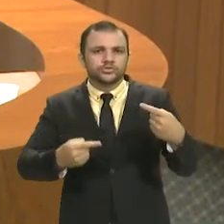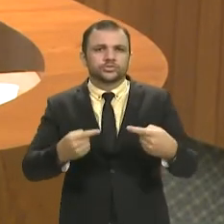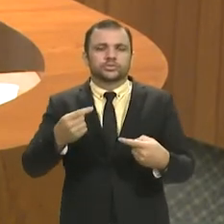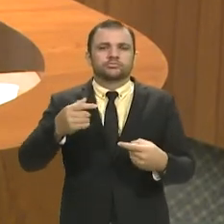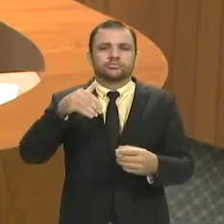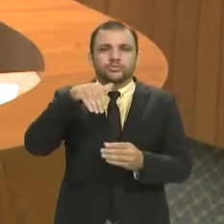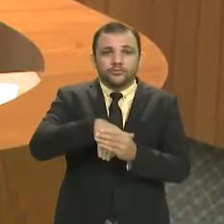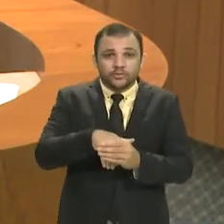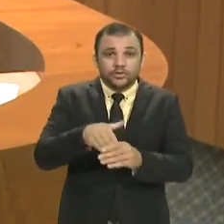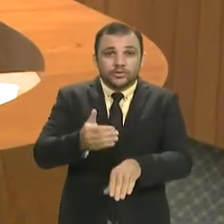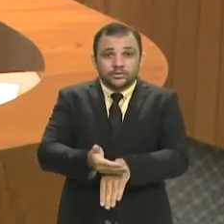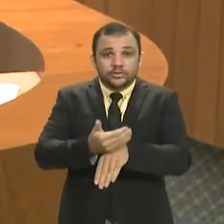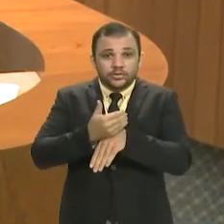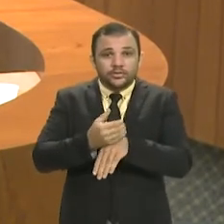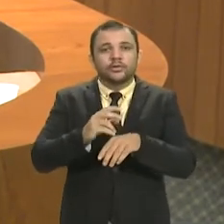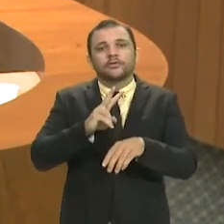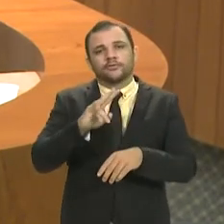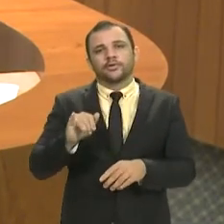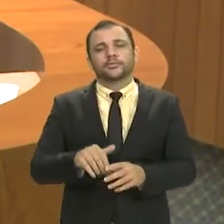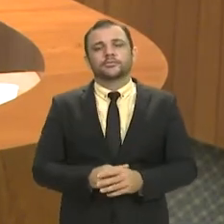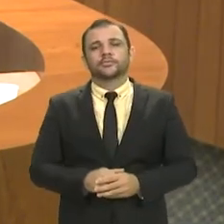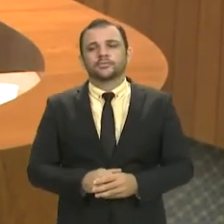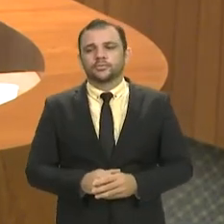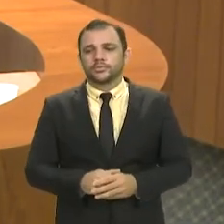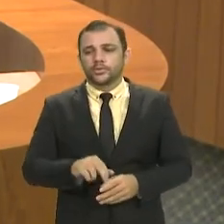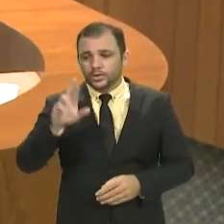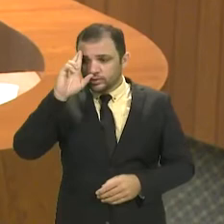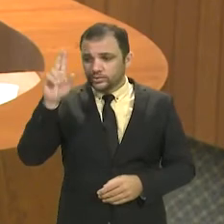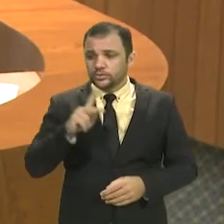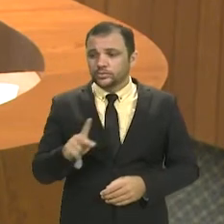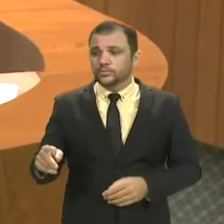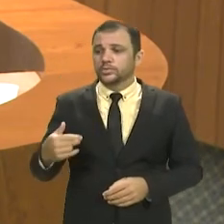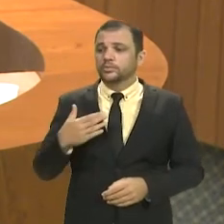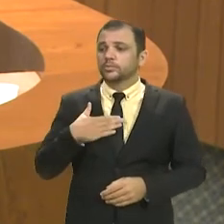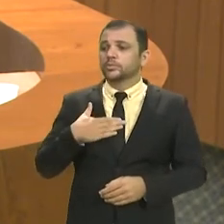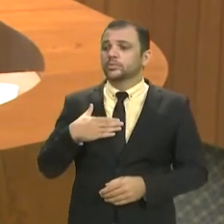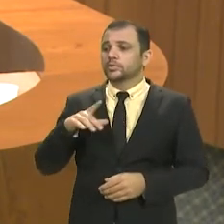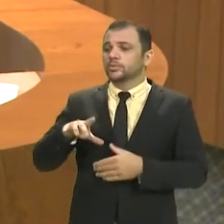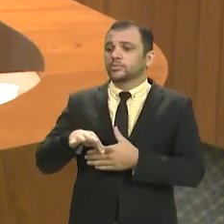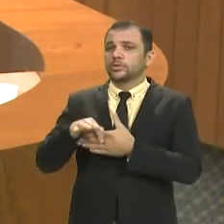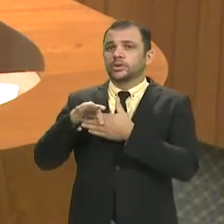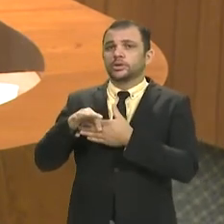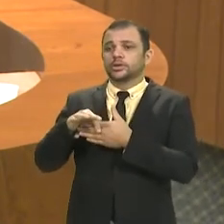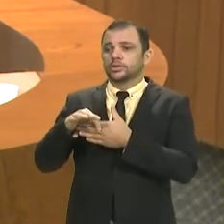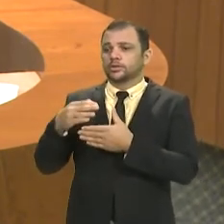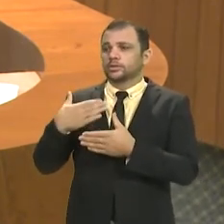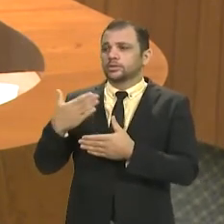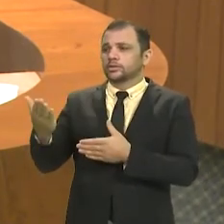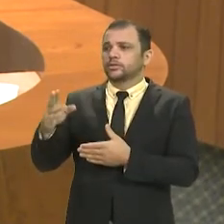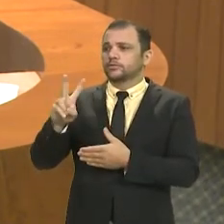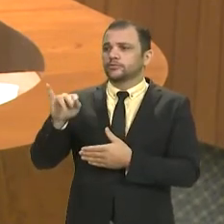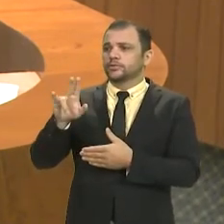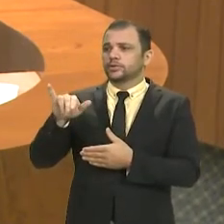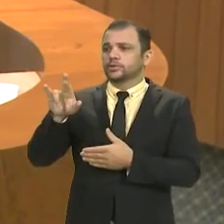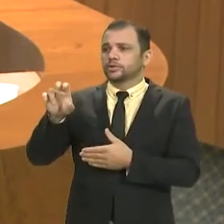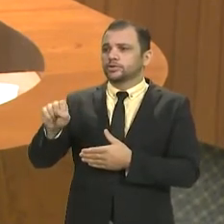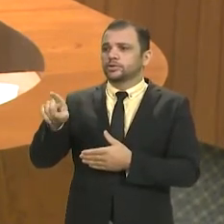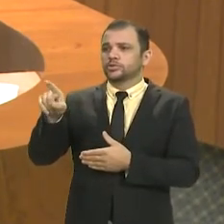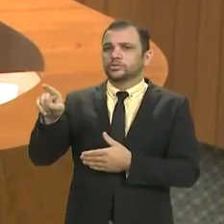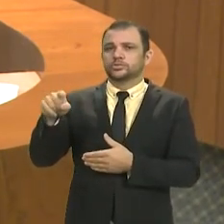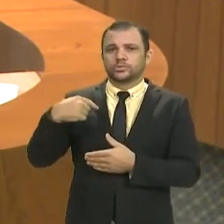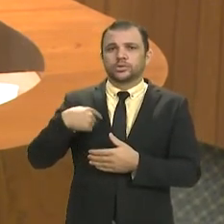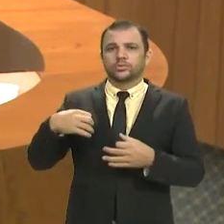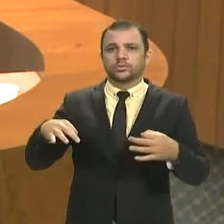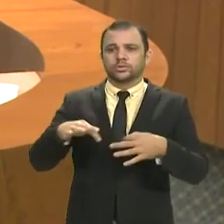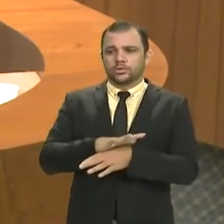chegou meu líder, deputado Vinícius Louro. Como eu estou usando o tempo do bloco, eu vou concluir.